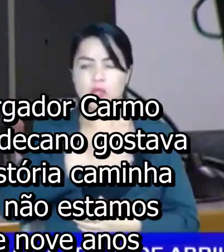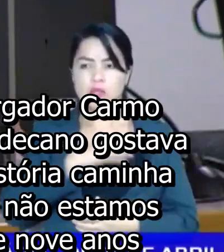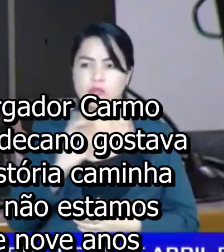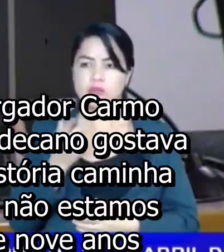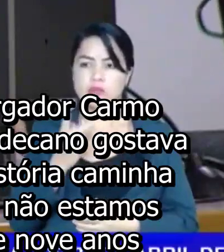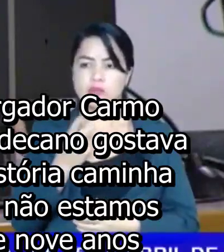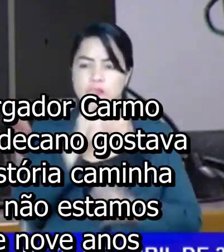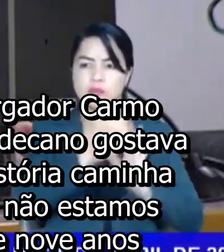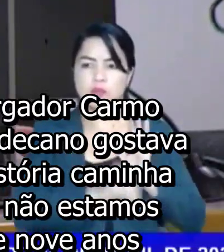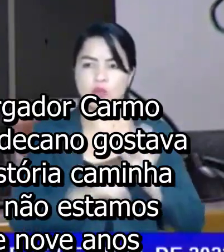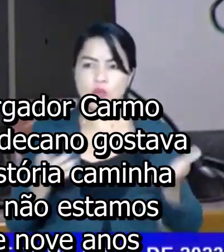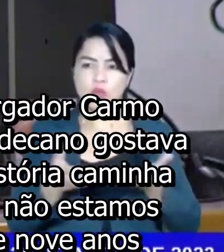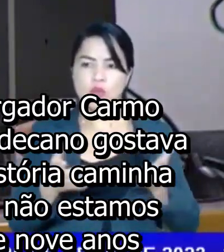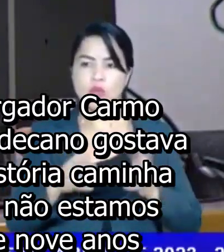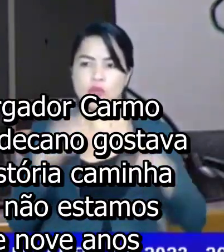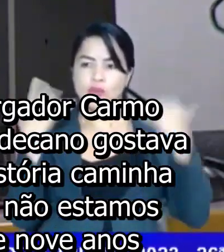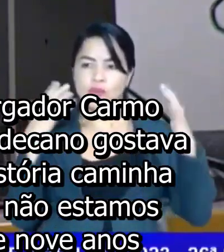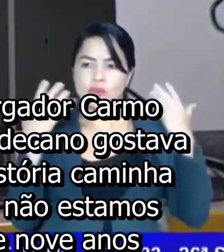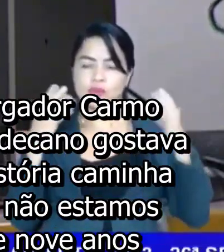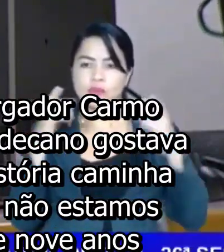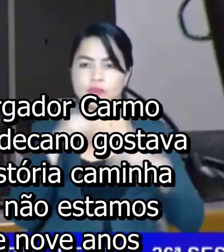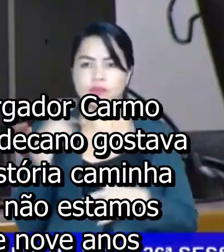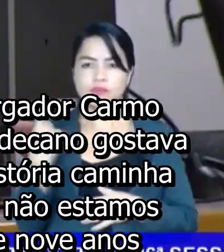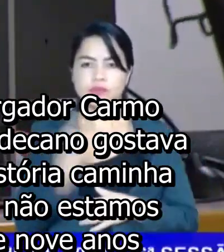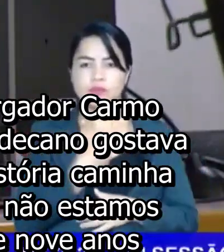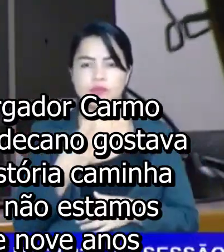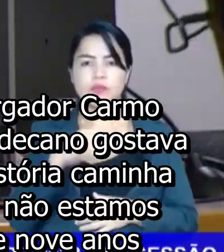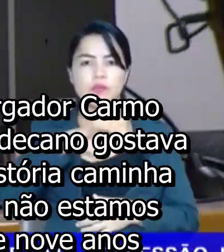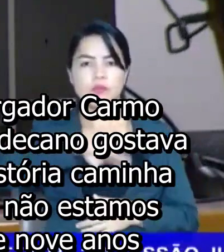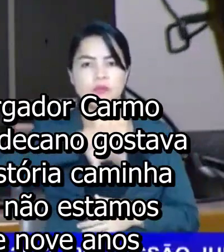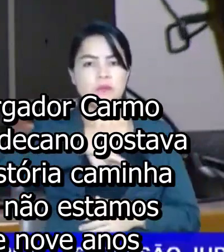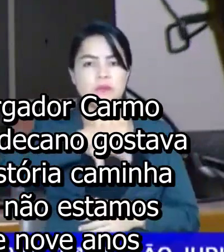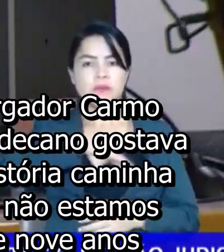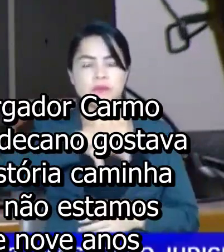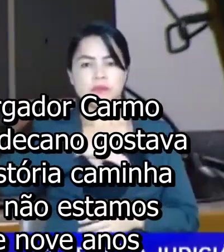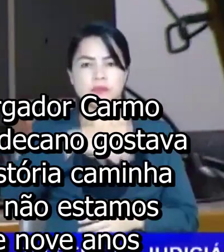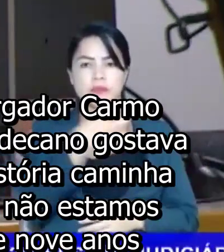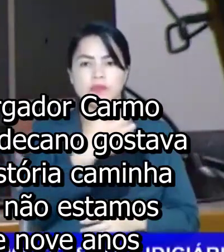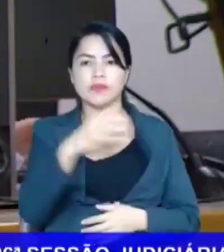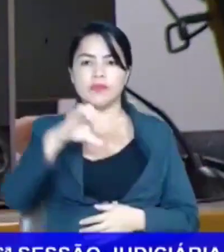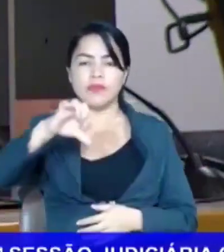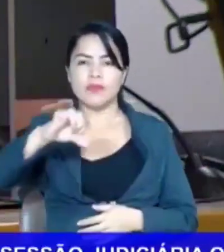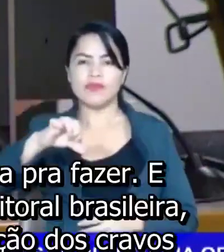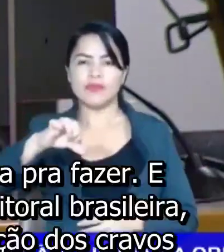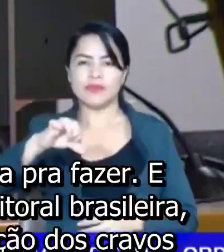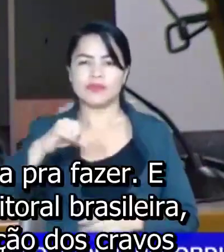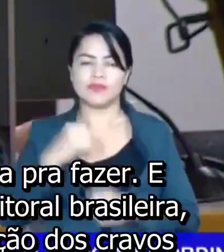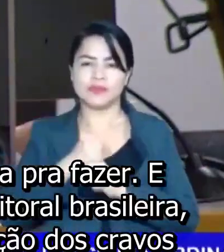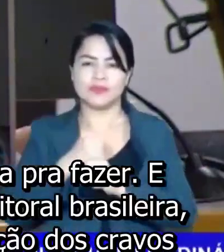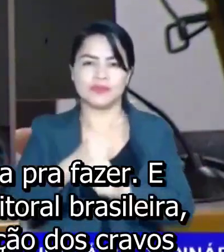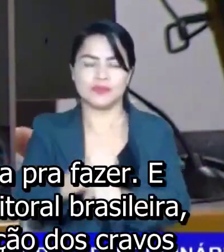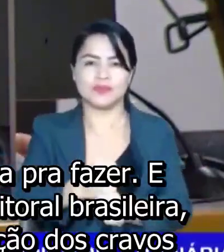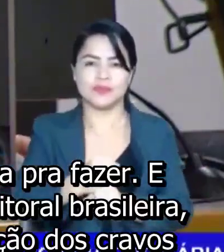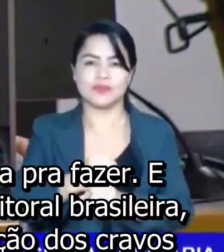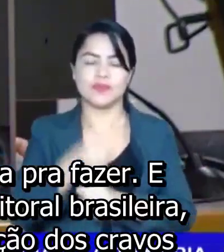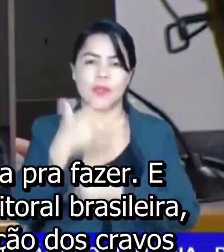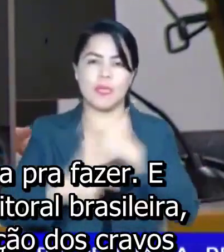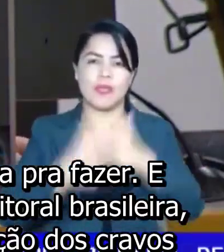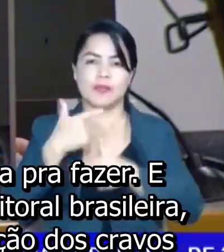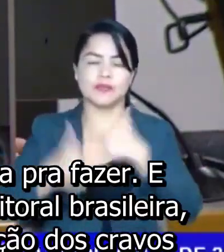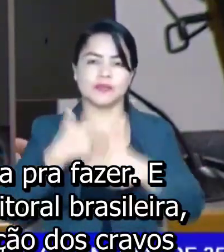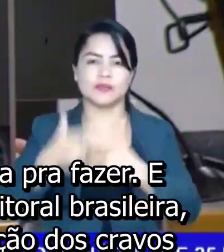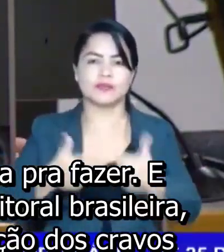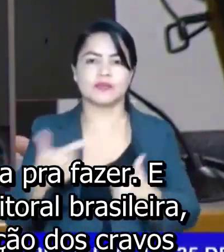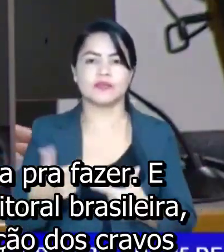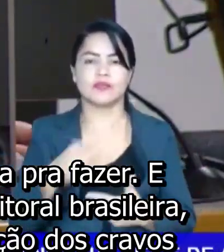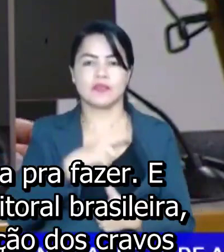E hoje nós estamos comemorando, os portugueses estão comemorando 49 anos da Revolução dos Cravos. Então,